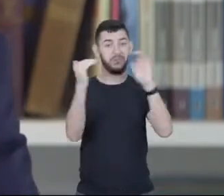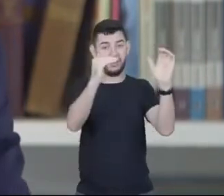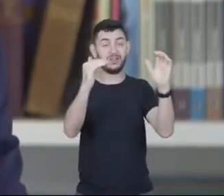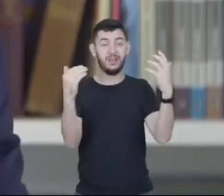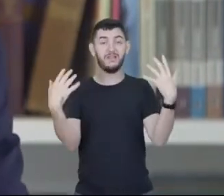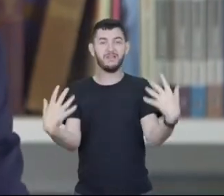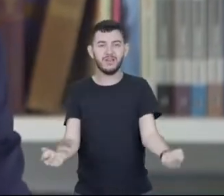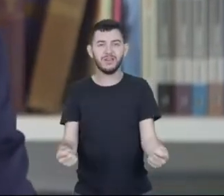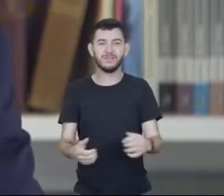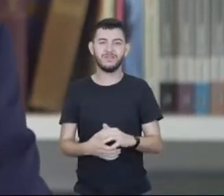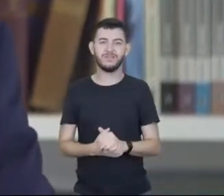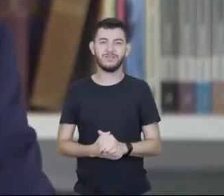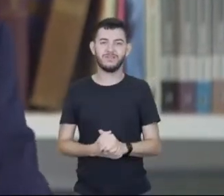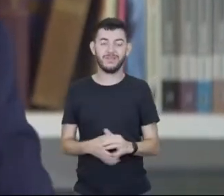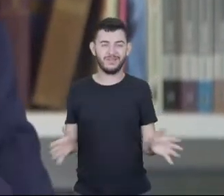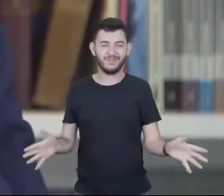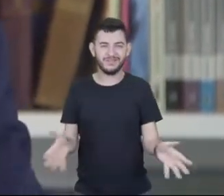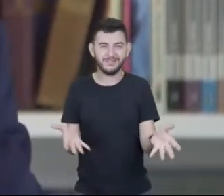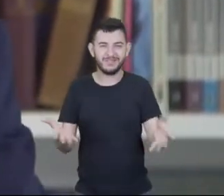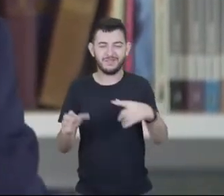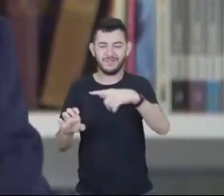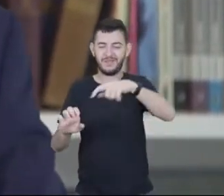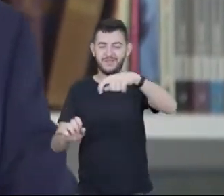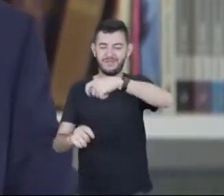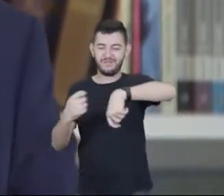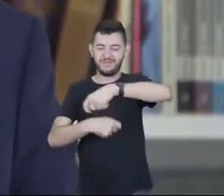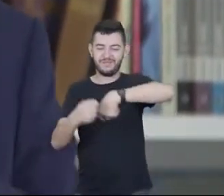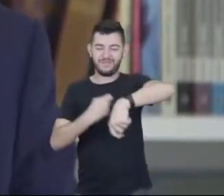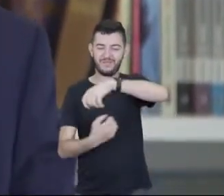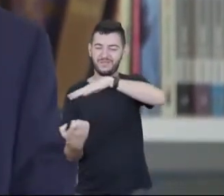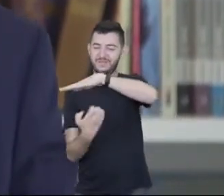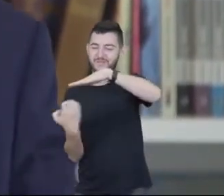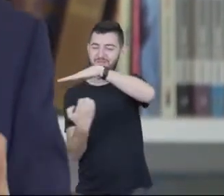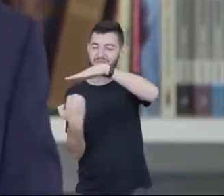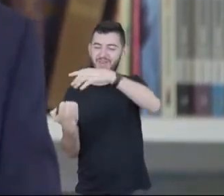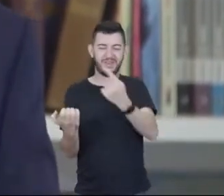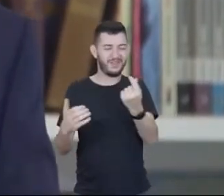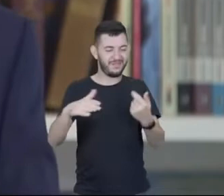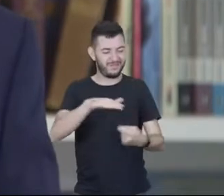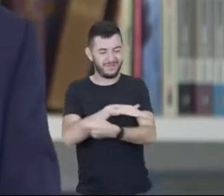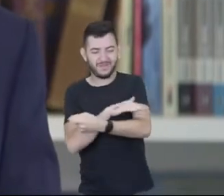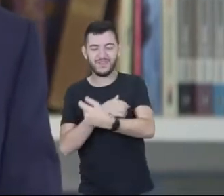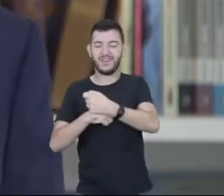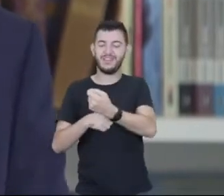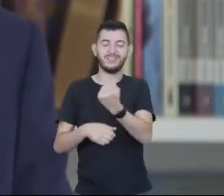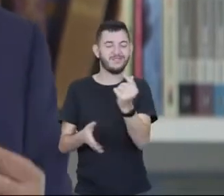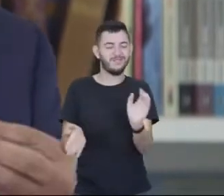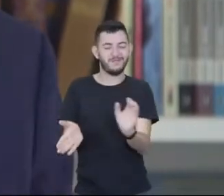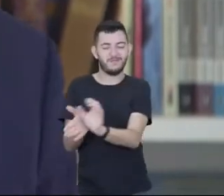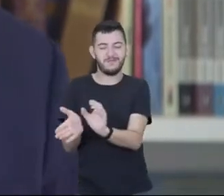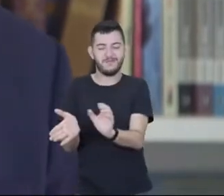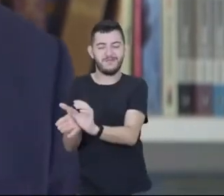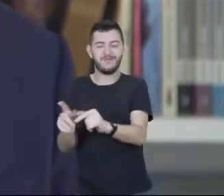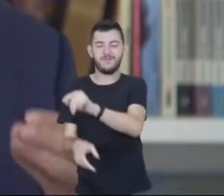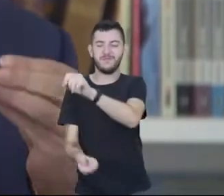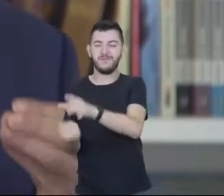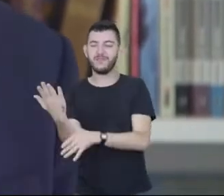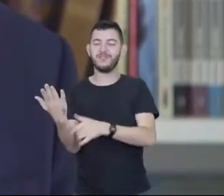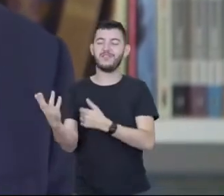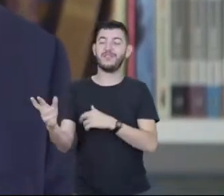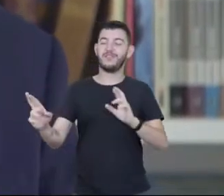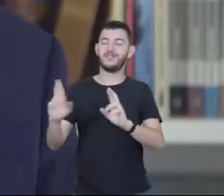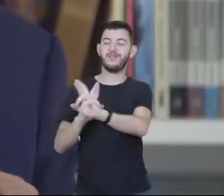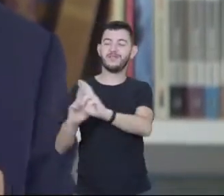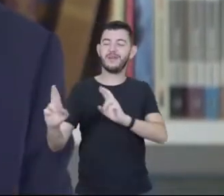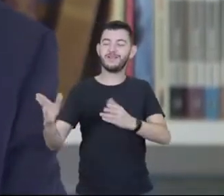os investimentos a produção e uma relação reciprocamente justa